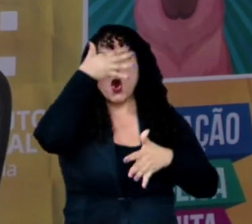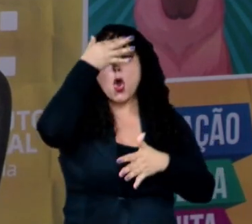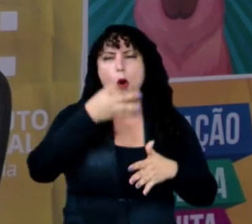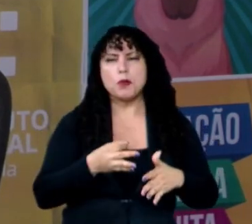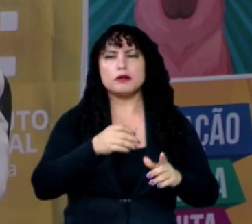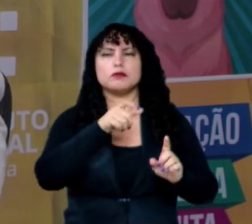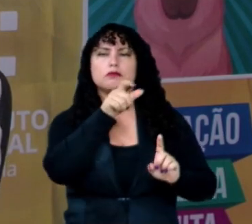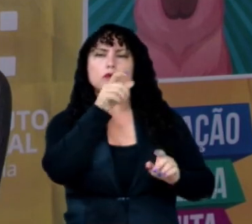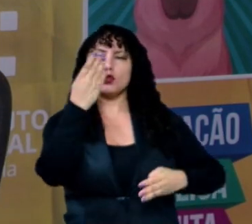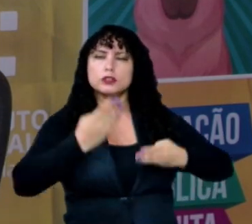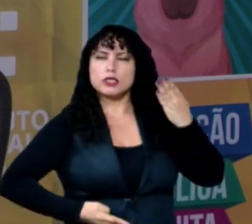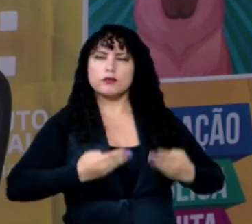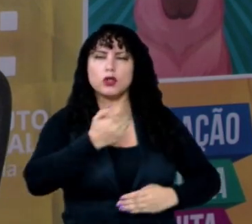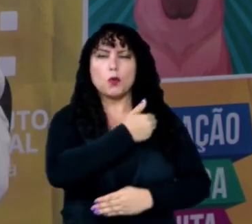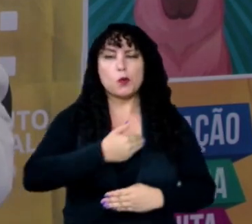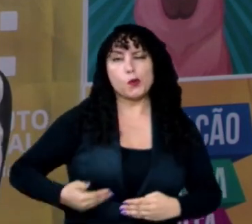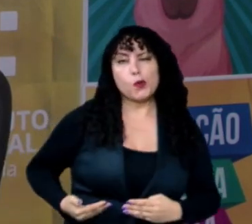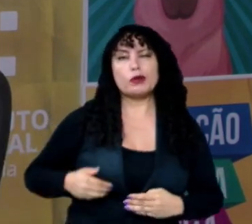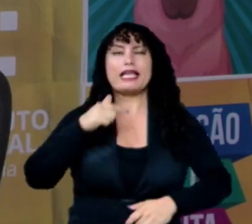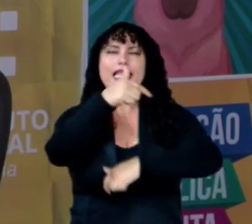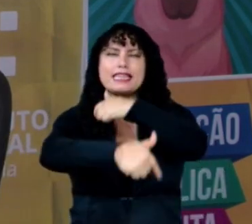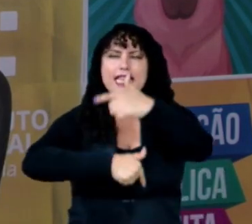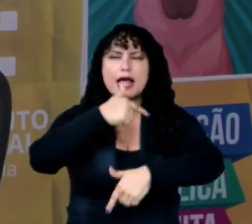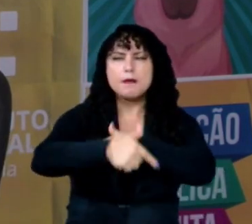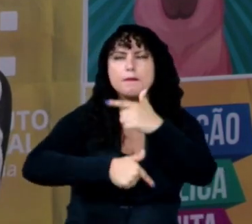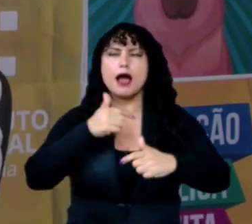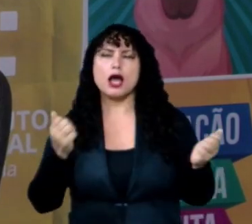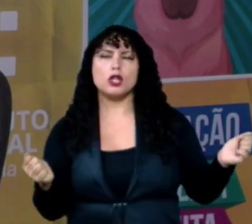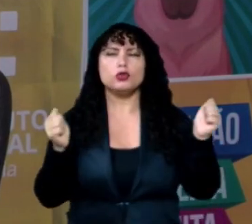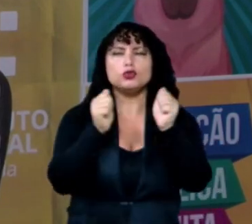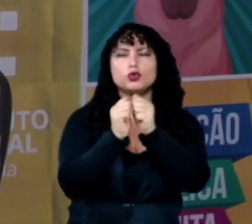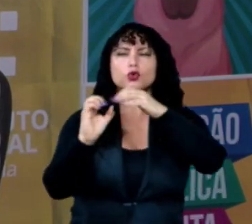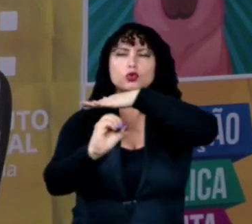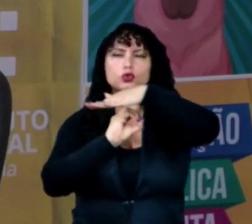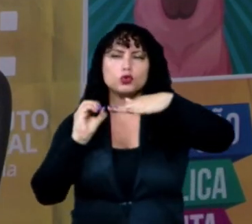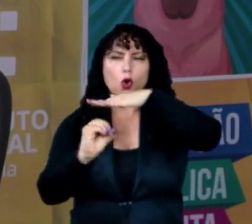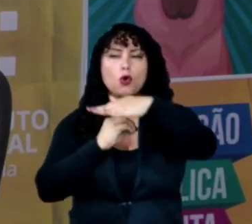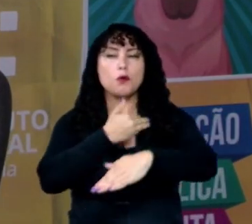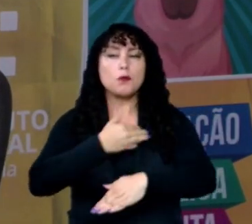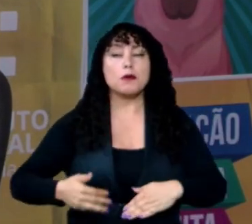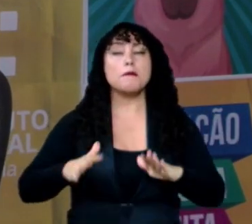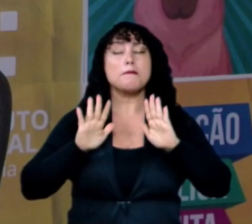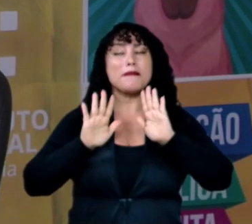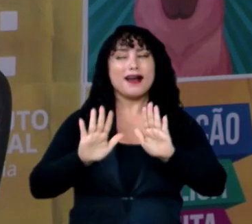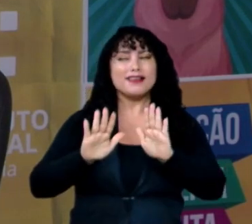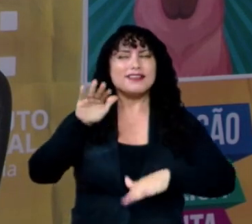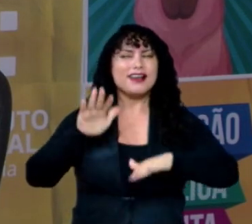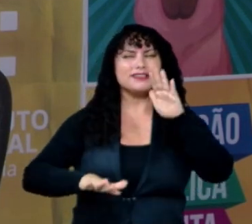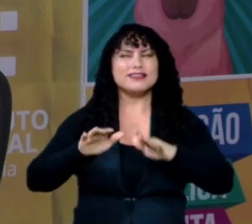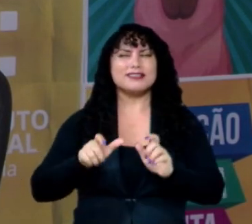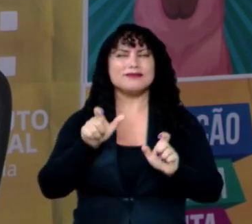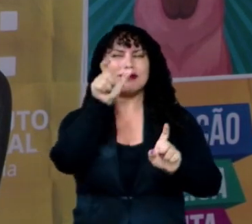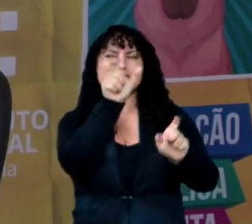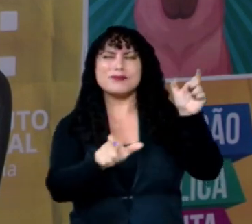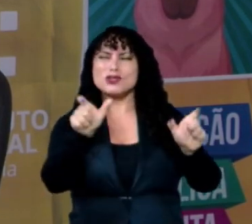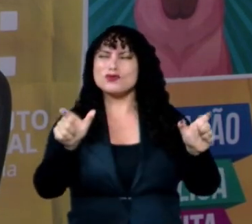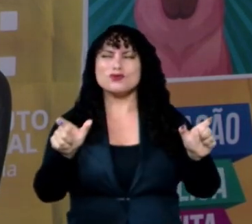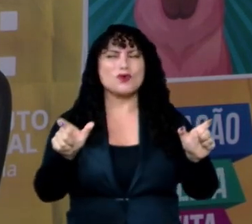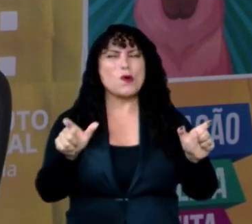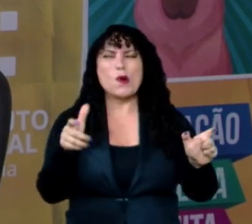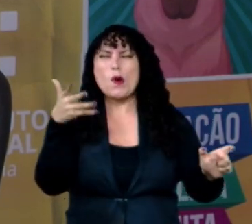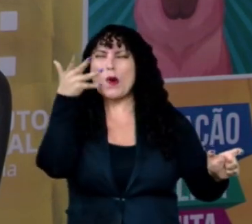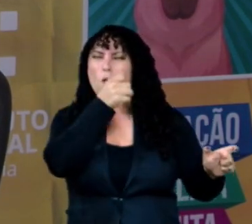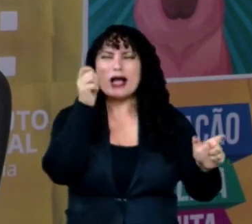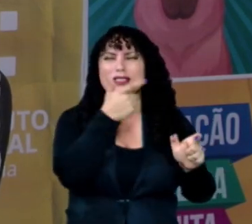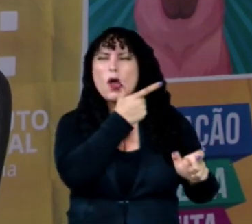pelo servidor público, por quem trabalha, né, junto aos órgãos públicos, mas que muitas vezes para o cidadão é quase